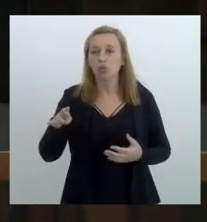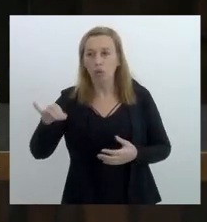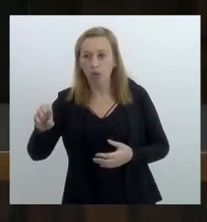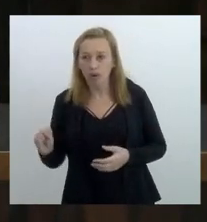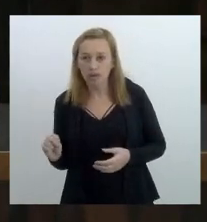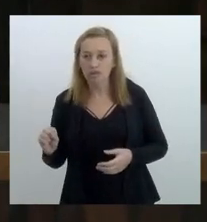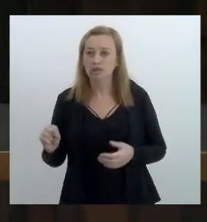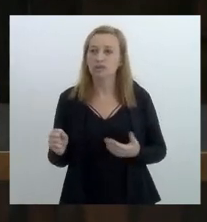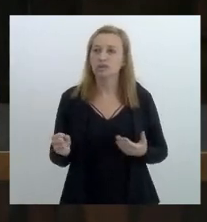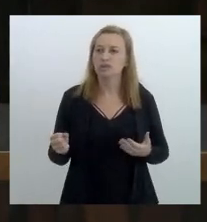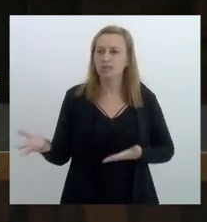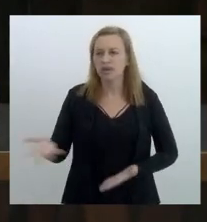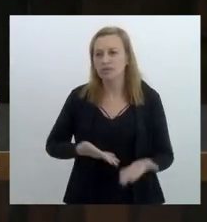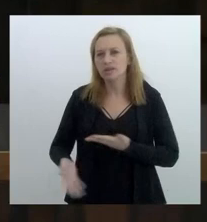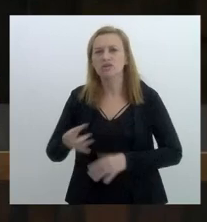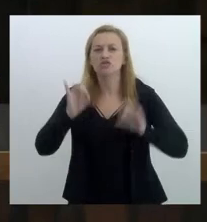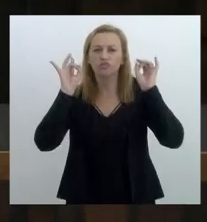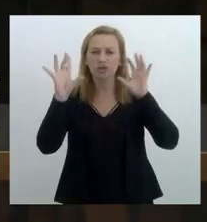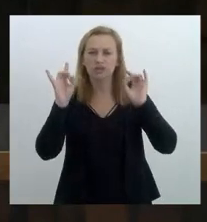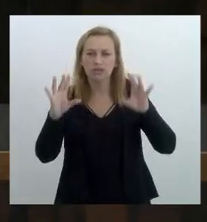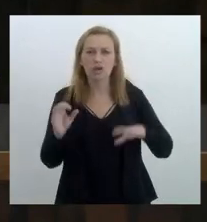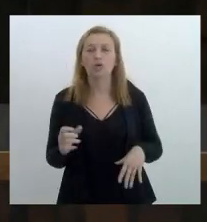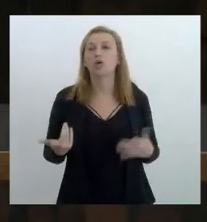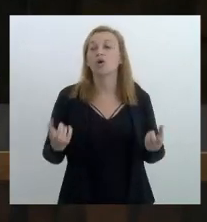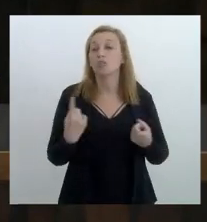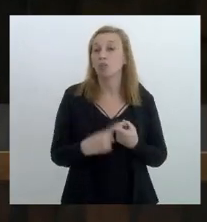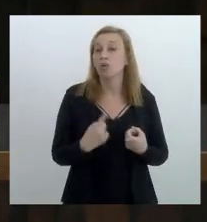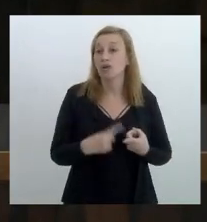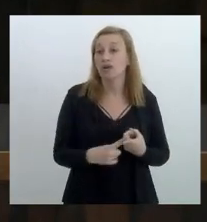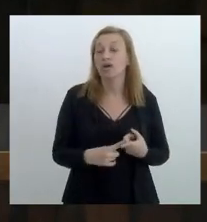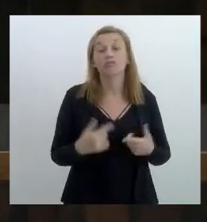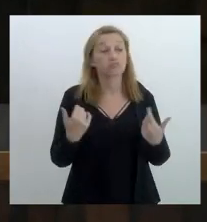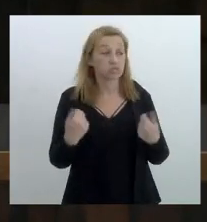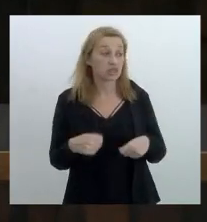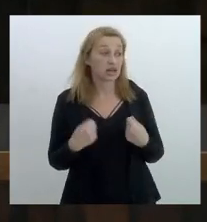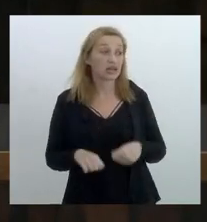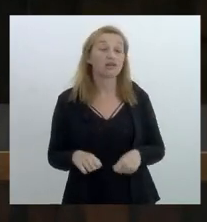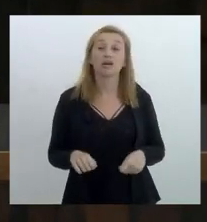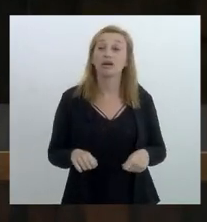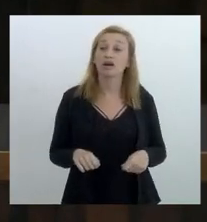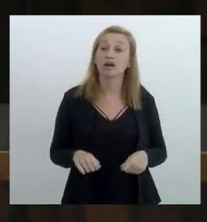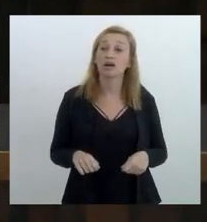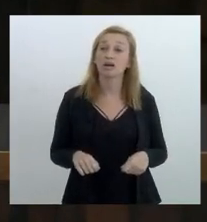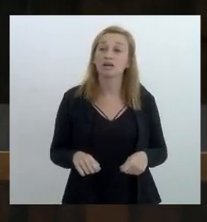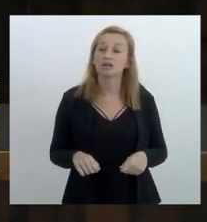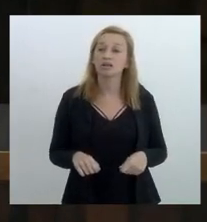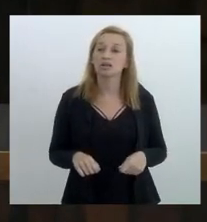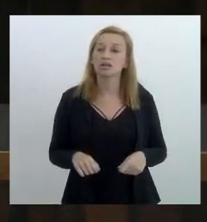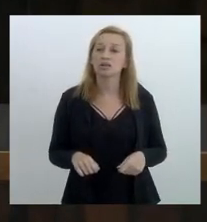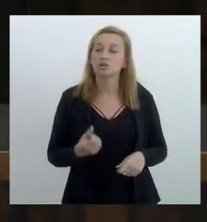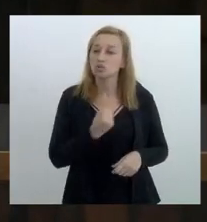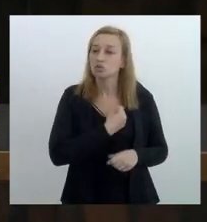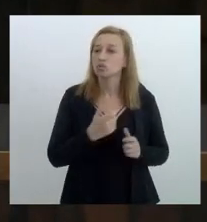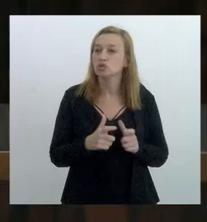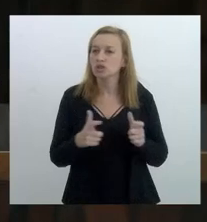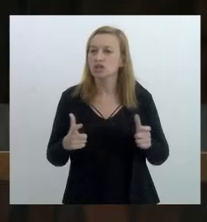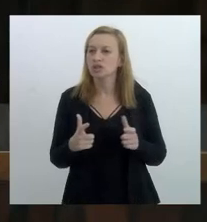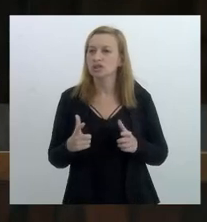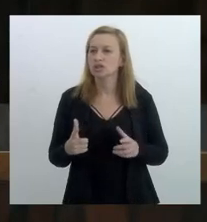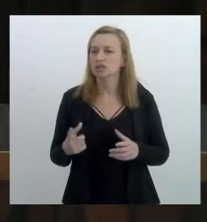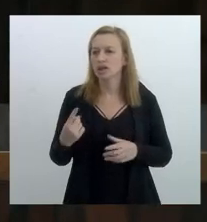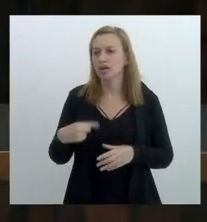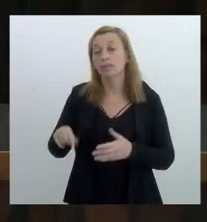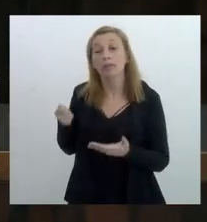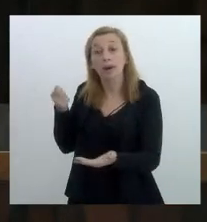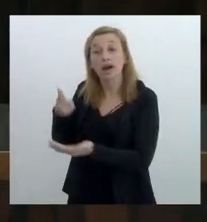participação especial, porque, em tese, ele deveria estar sendo, na sua totalidade, alocado para